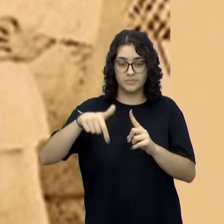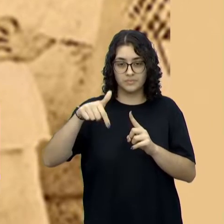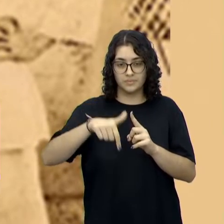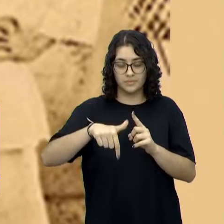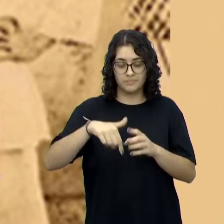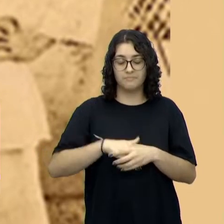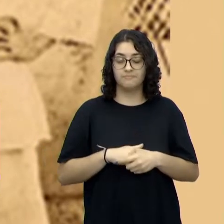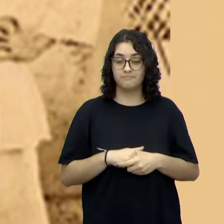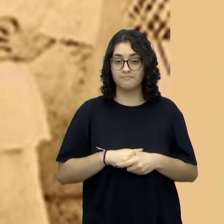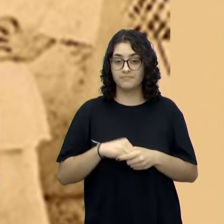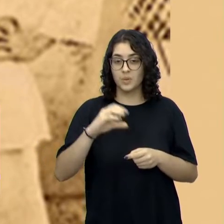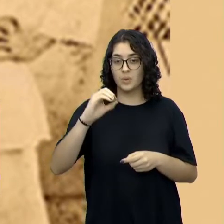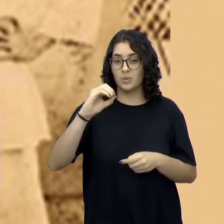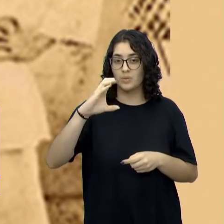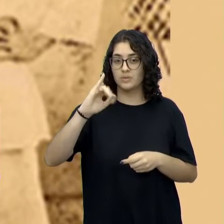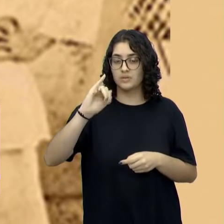né?